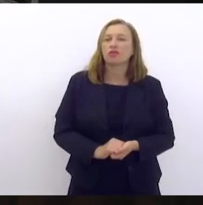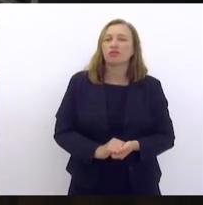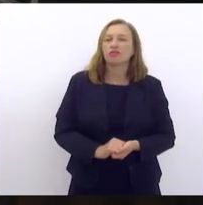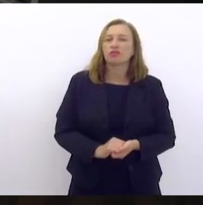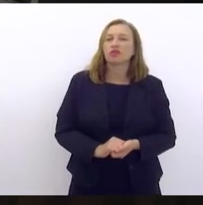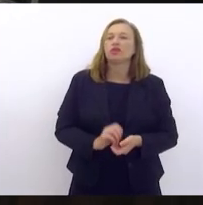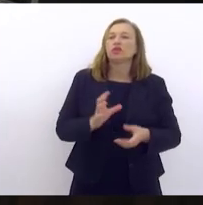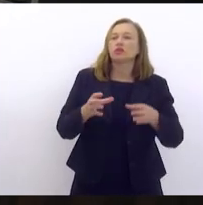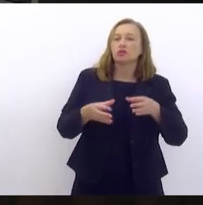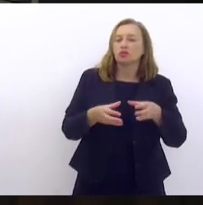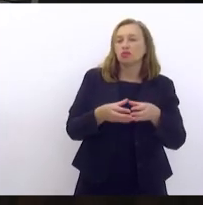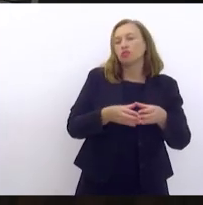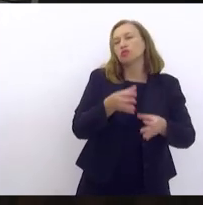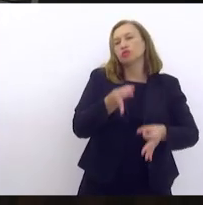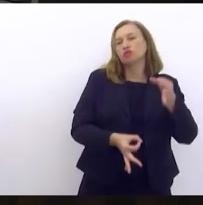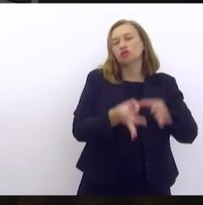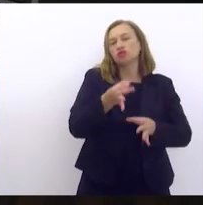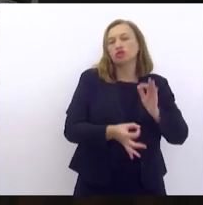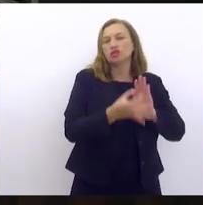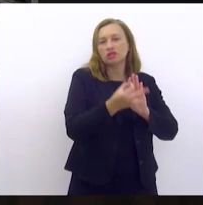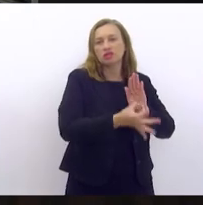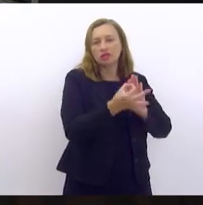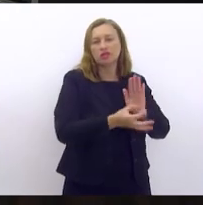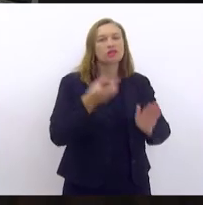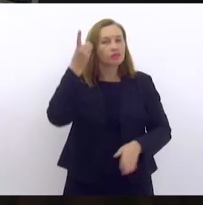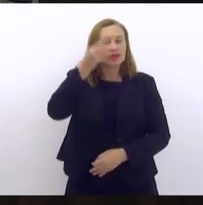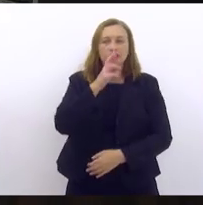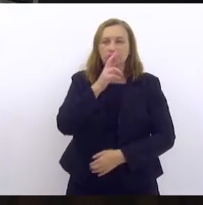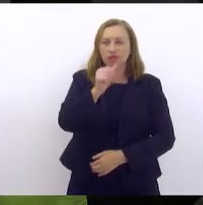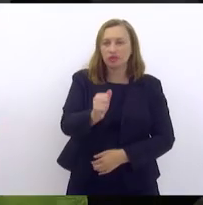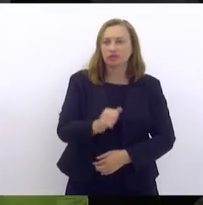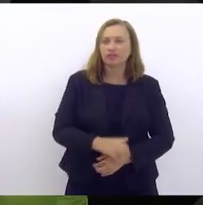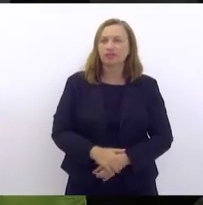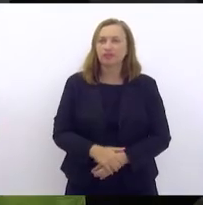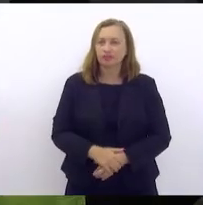parecer pela Comissão de Constituição e Justiça, deputado Rodrigo Amorim.